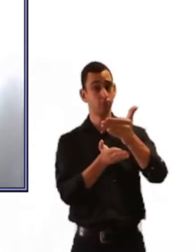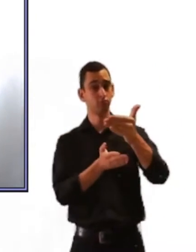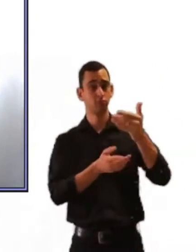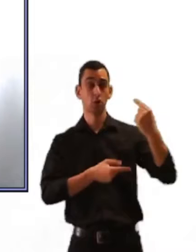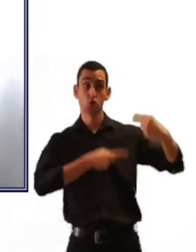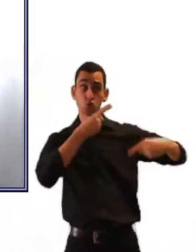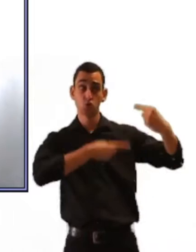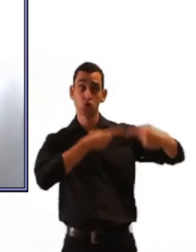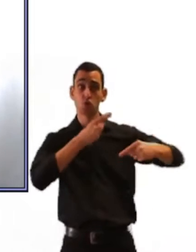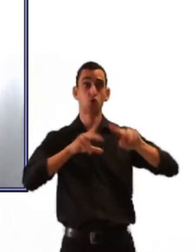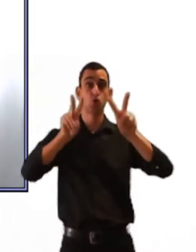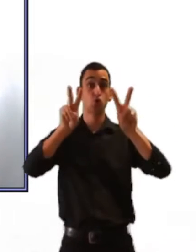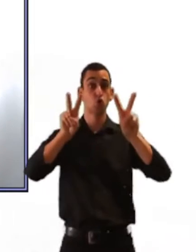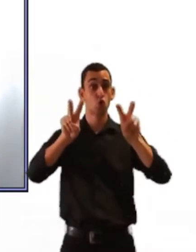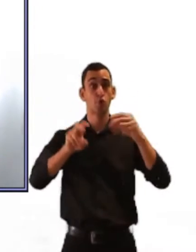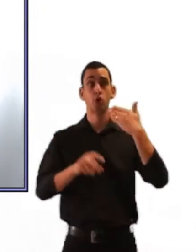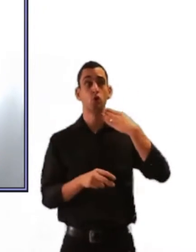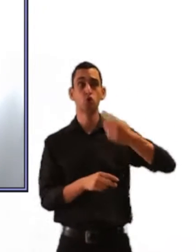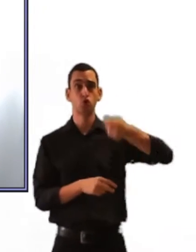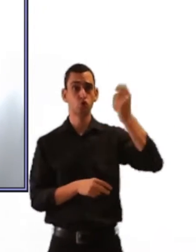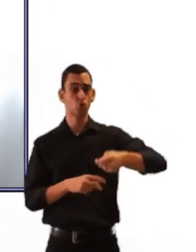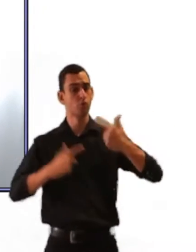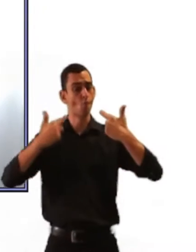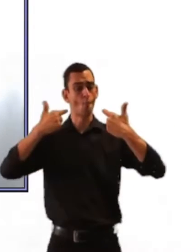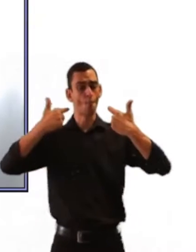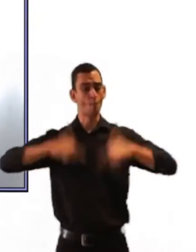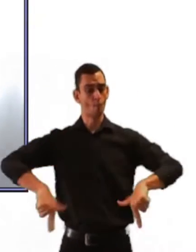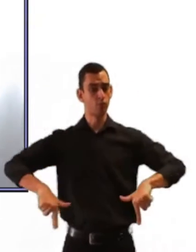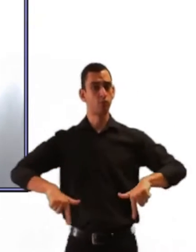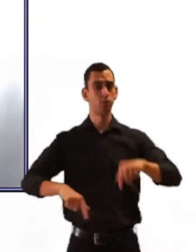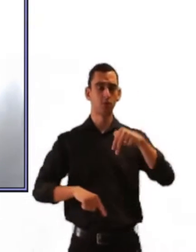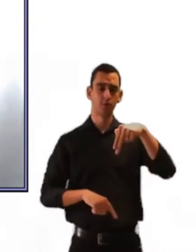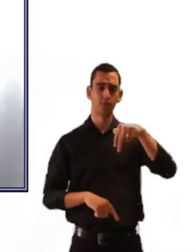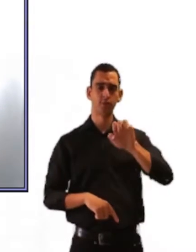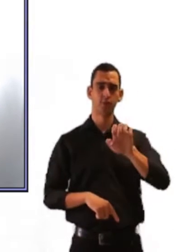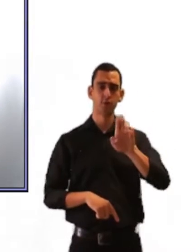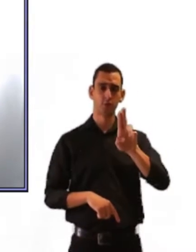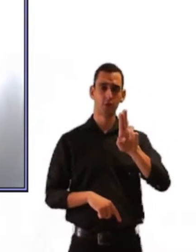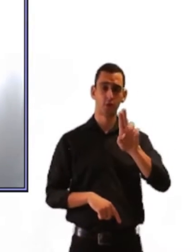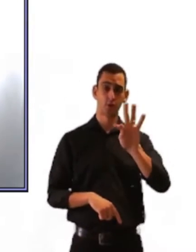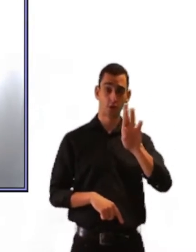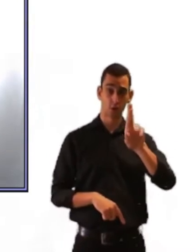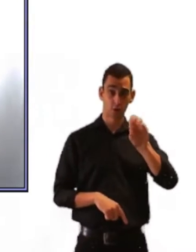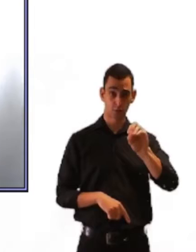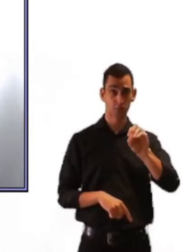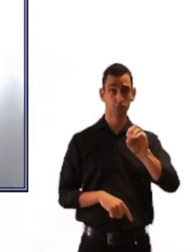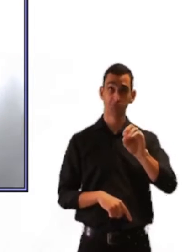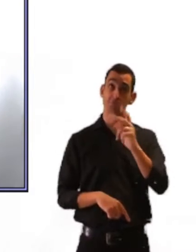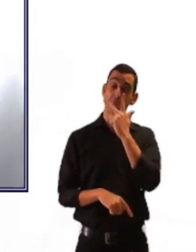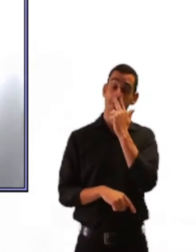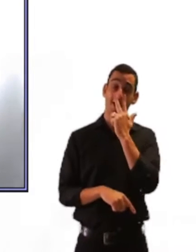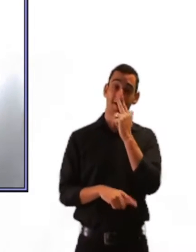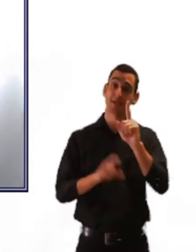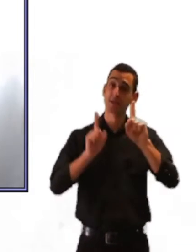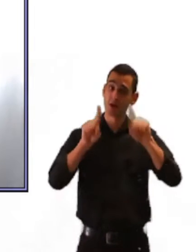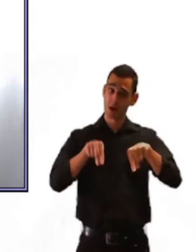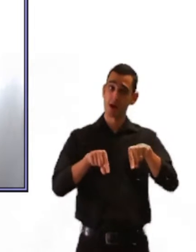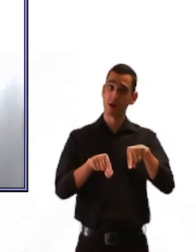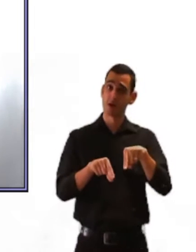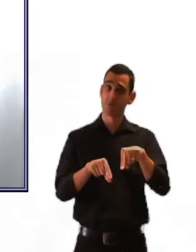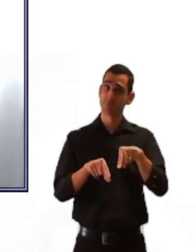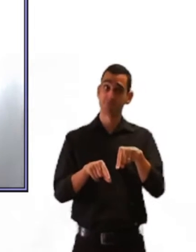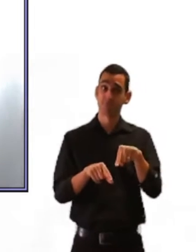ideia da neutralidade de um juiz despido de preconcepções como um mito, né?